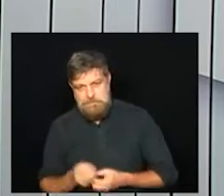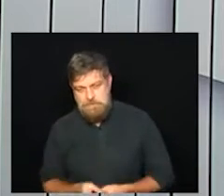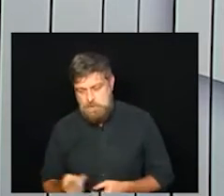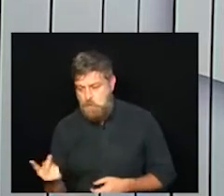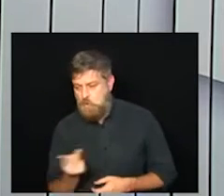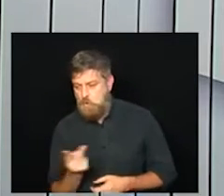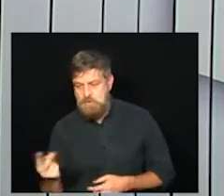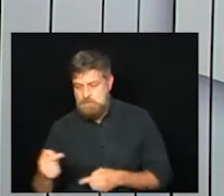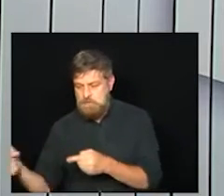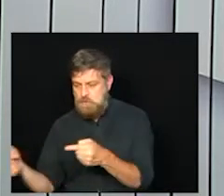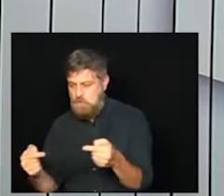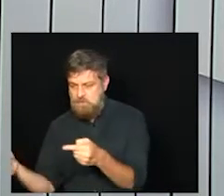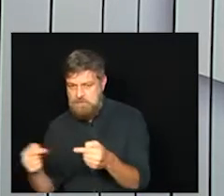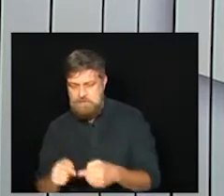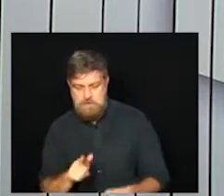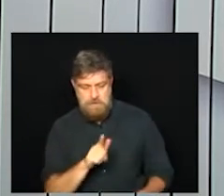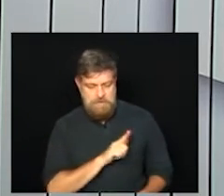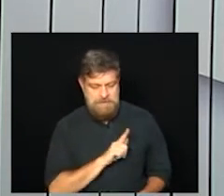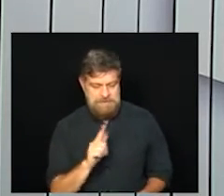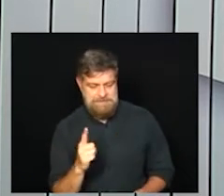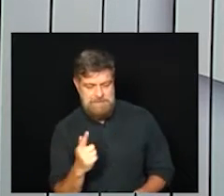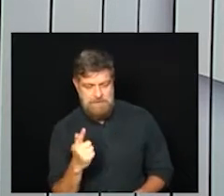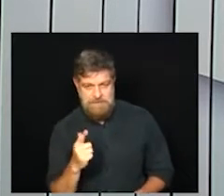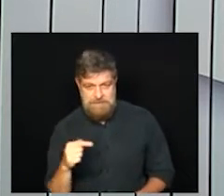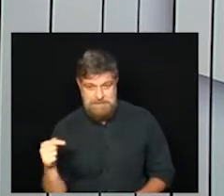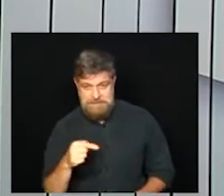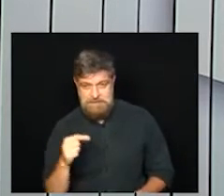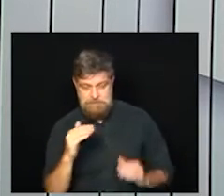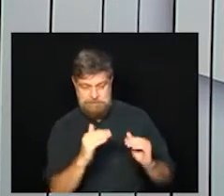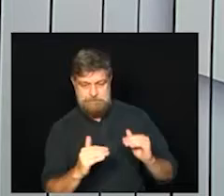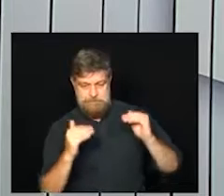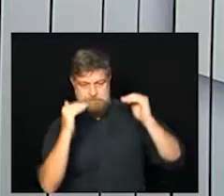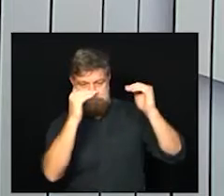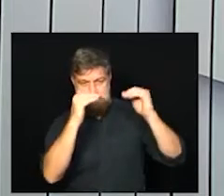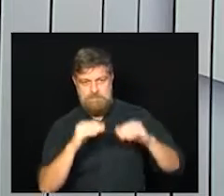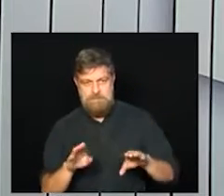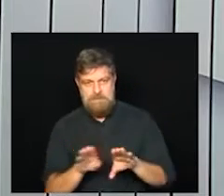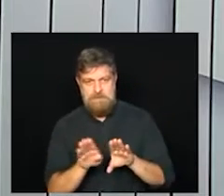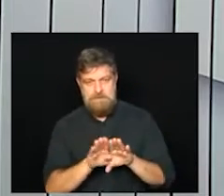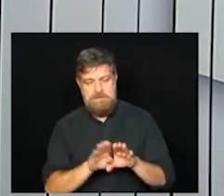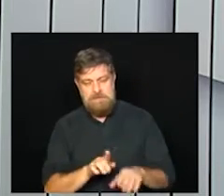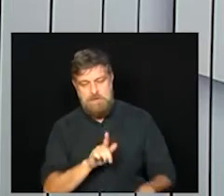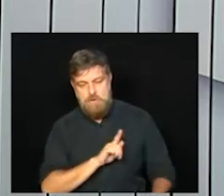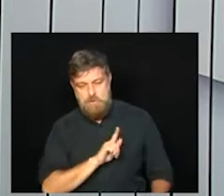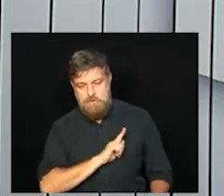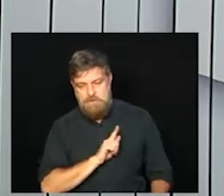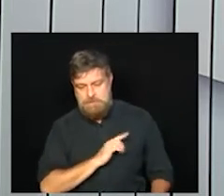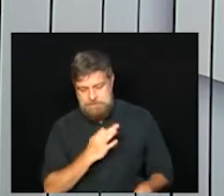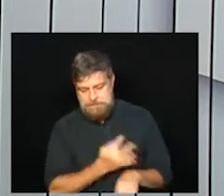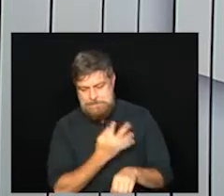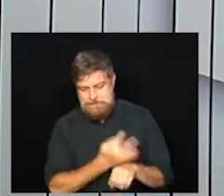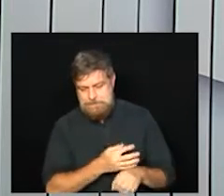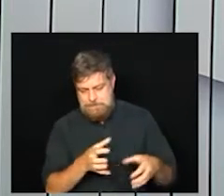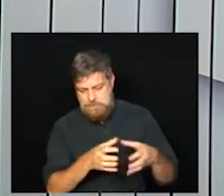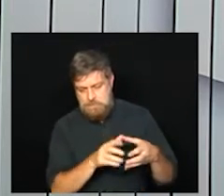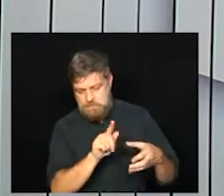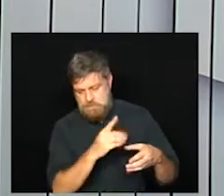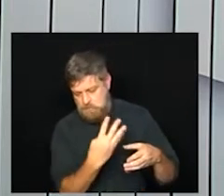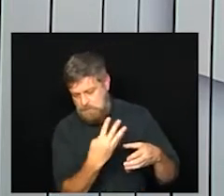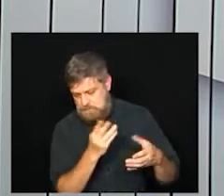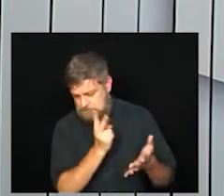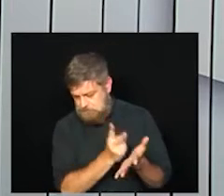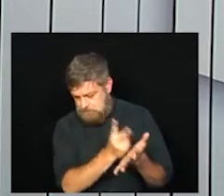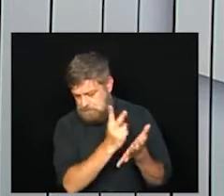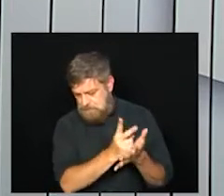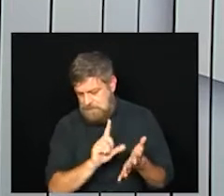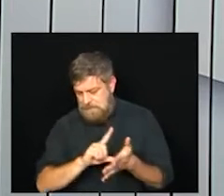dois confrontos. Goiás e Guarani, duelo da parte de cima da tabela, Bugre tentando esta manutenção. E no sábado